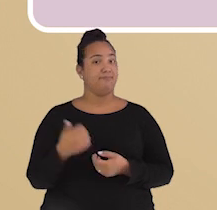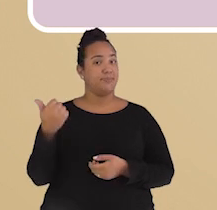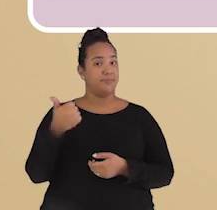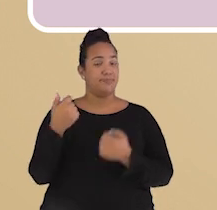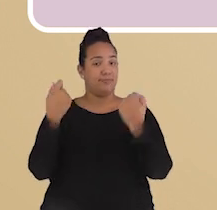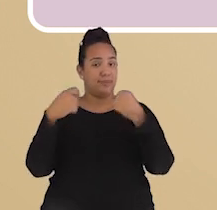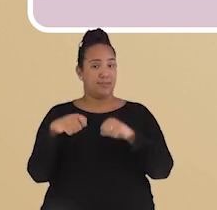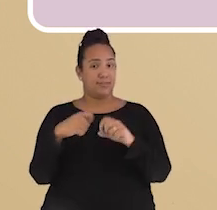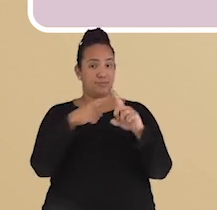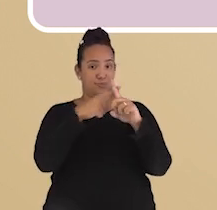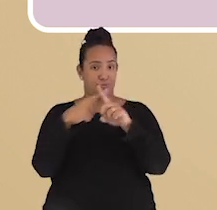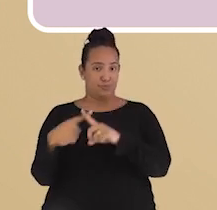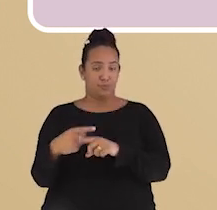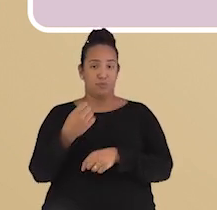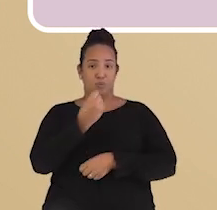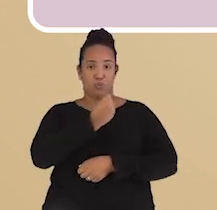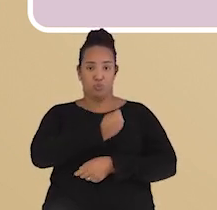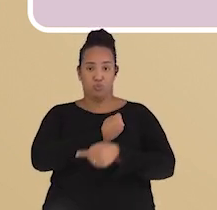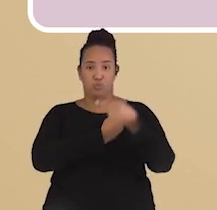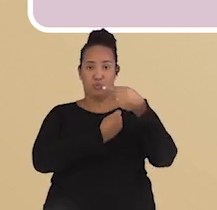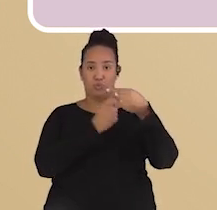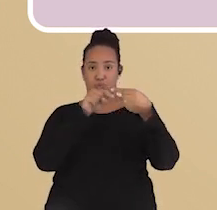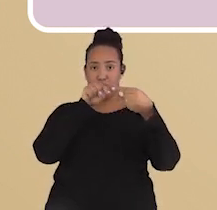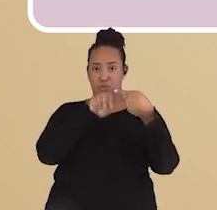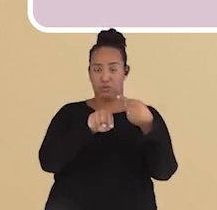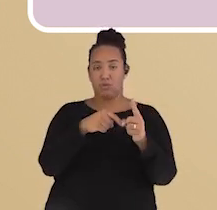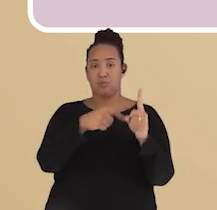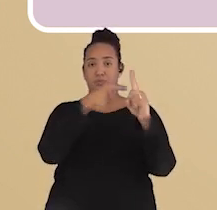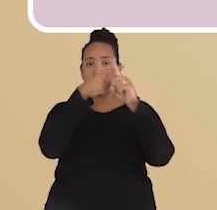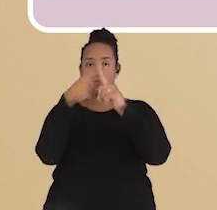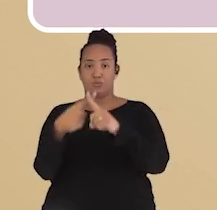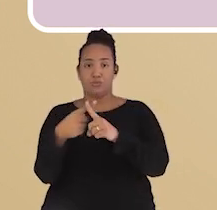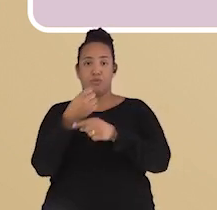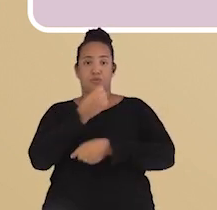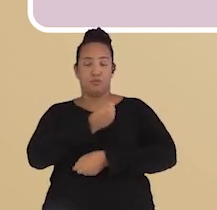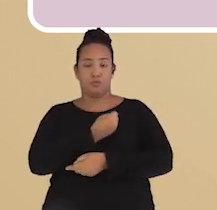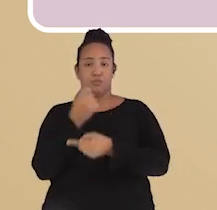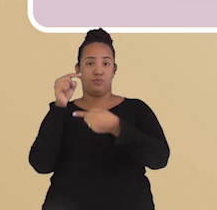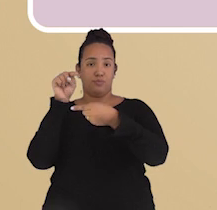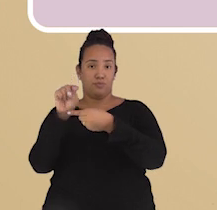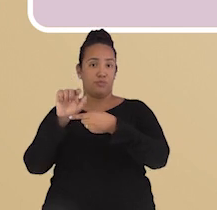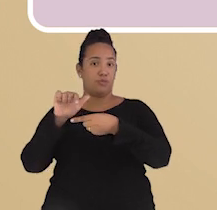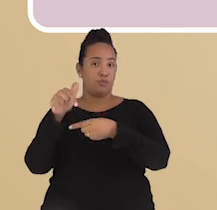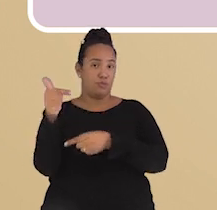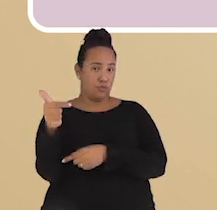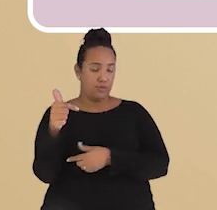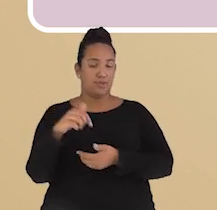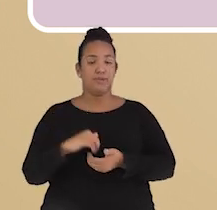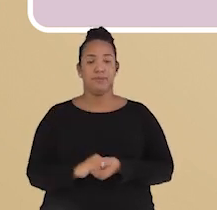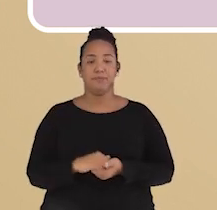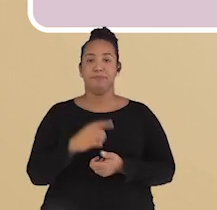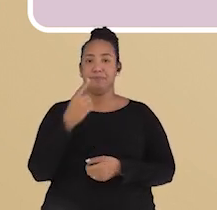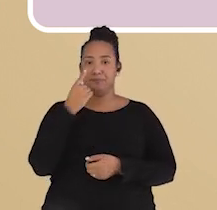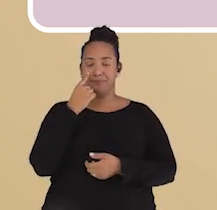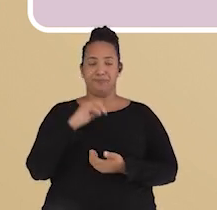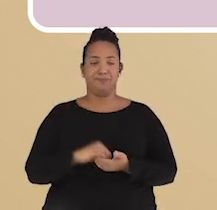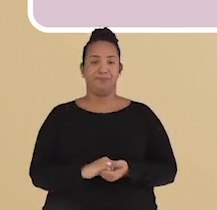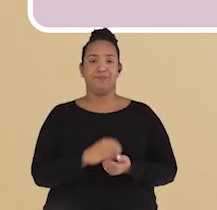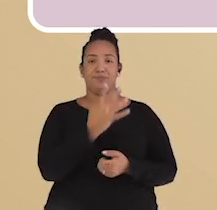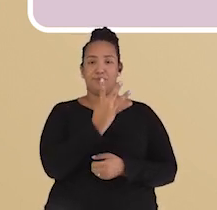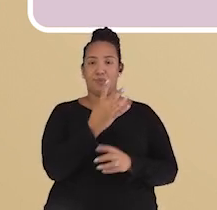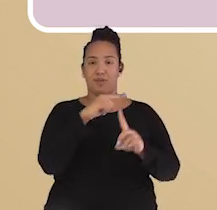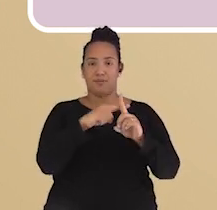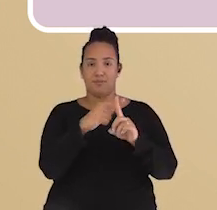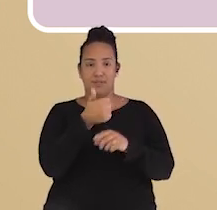multiplicar o denominador de uma fração pelo numerador da outra e anotar o resultado. Veja, 4 vezes